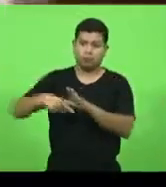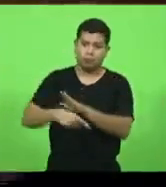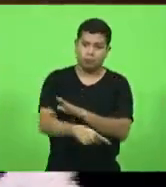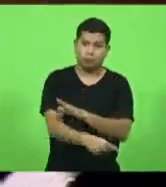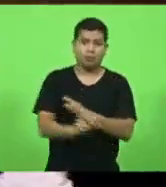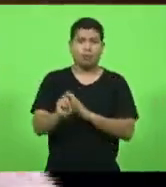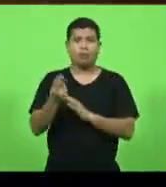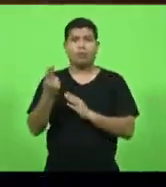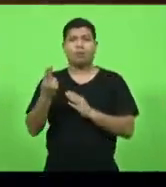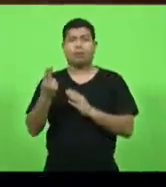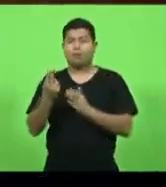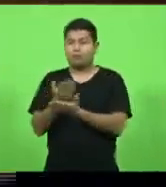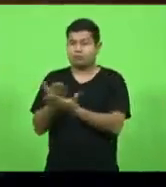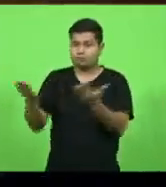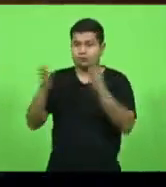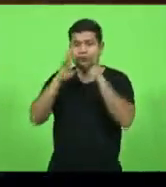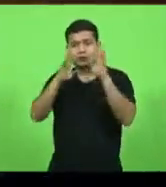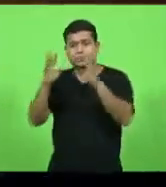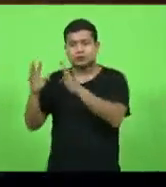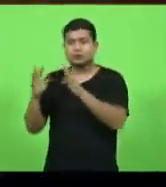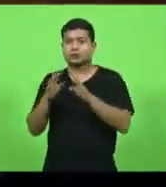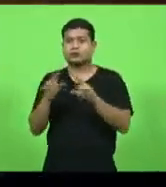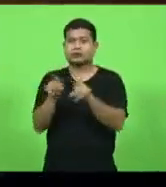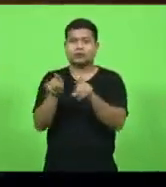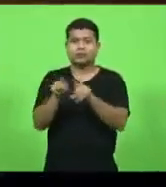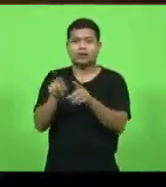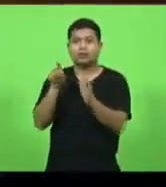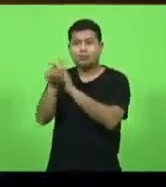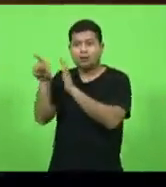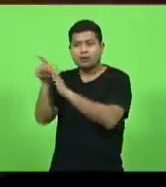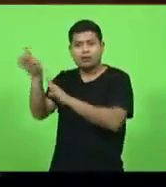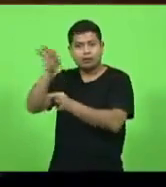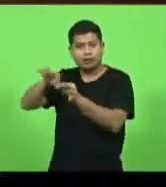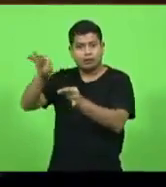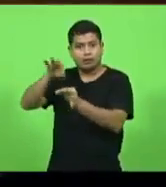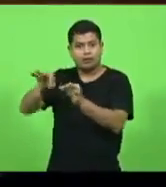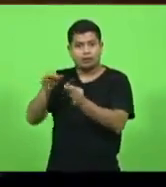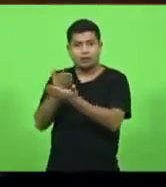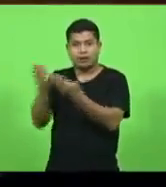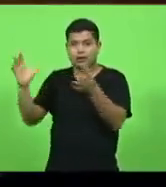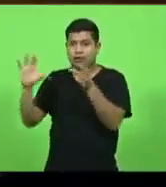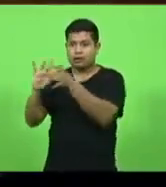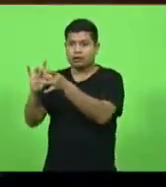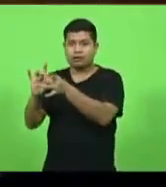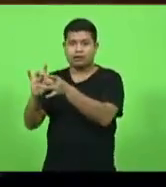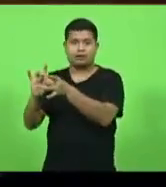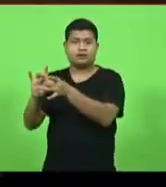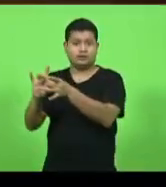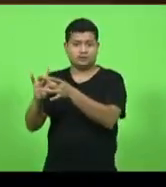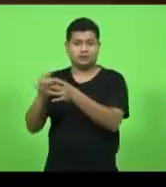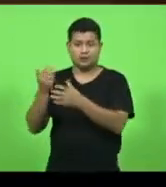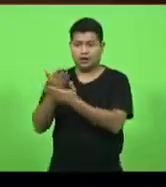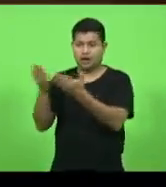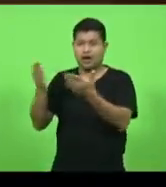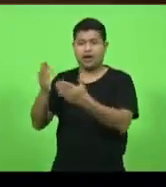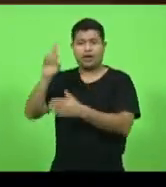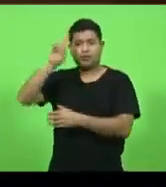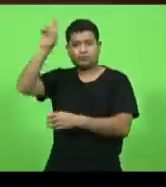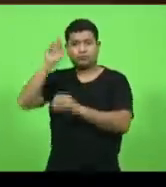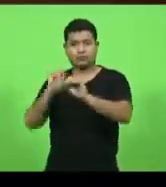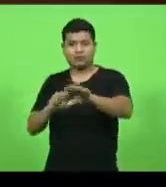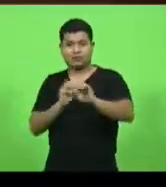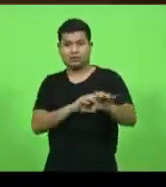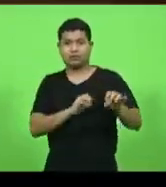a todos e todas, consultar as entidades ligadas à educação, somente em junho do